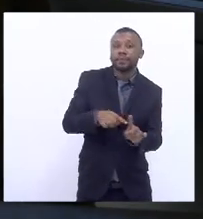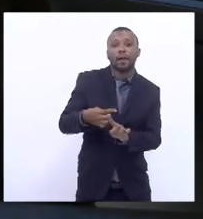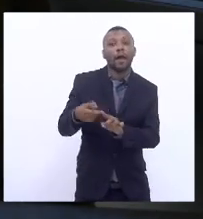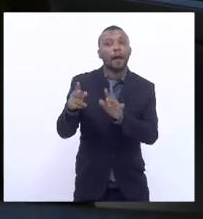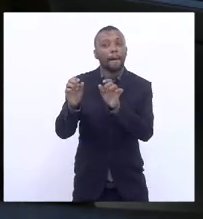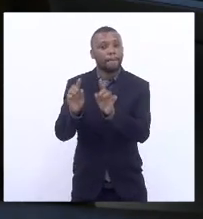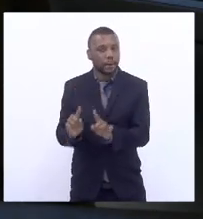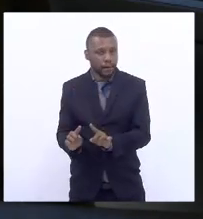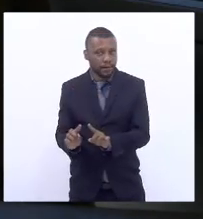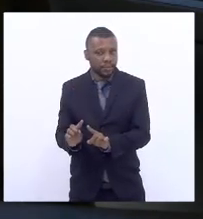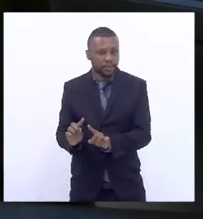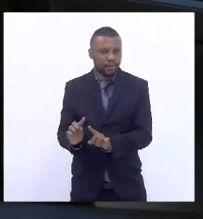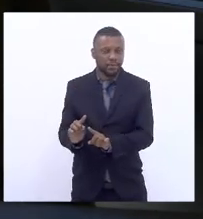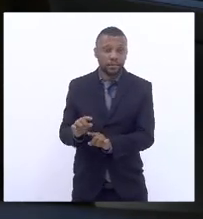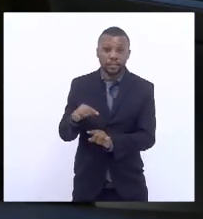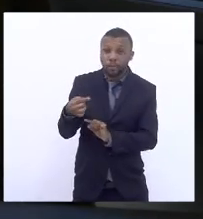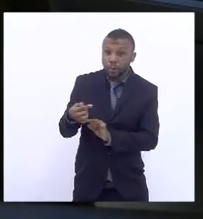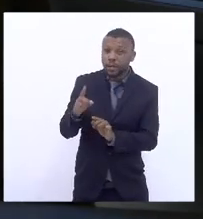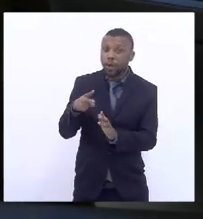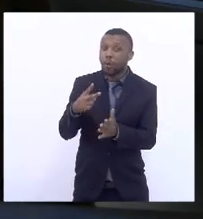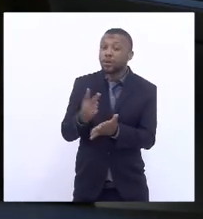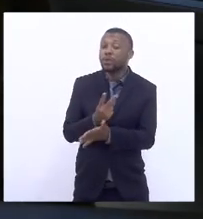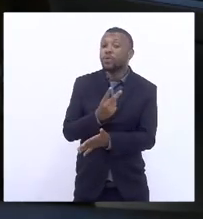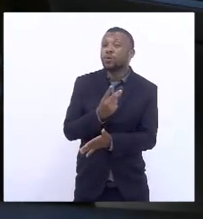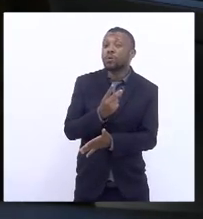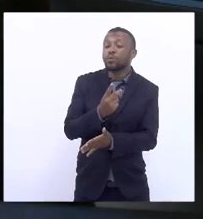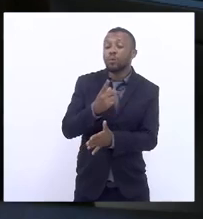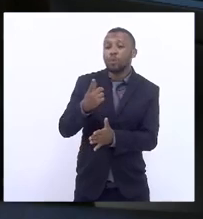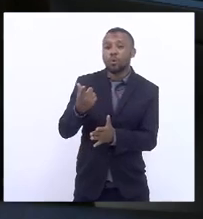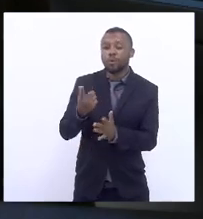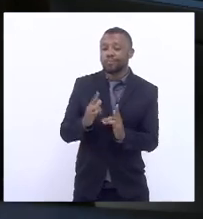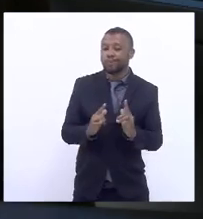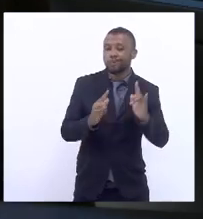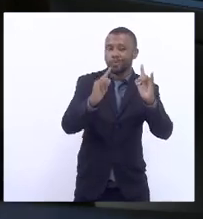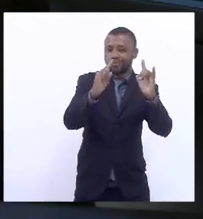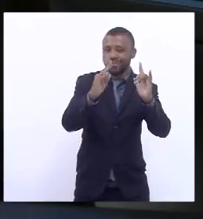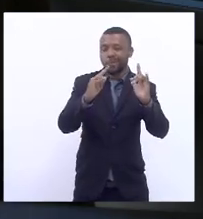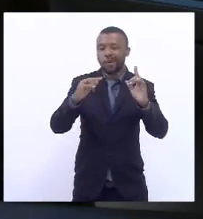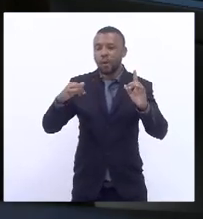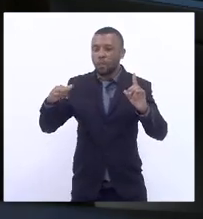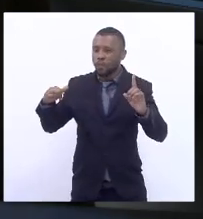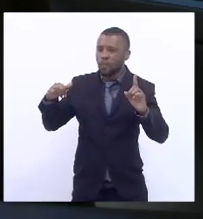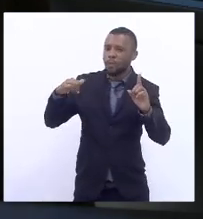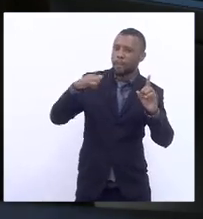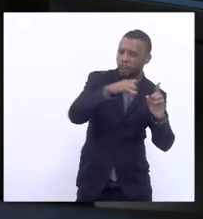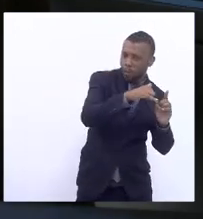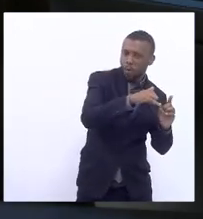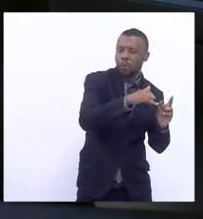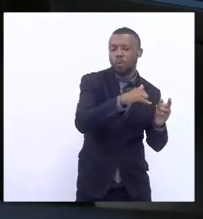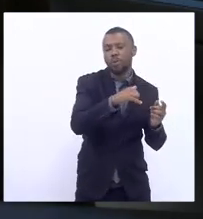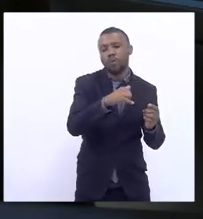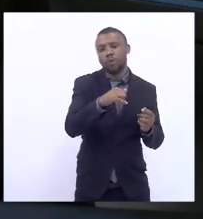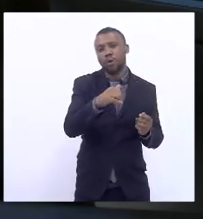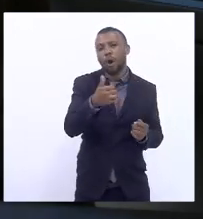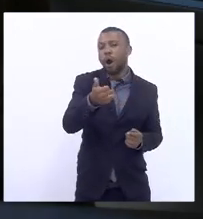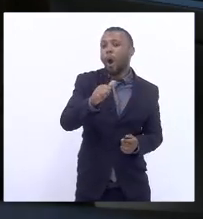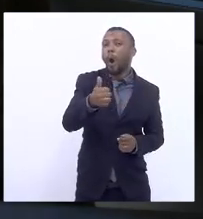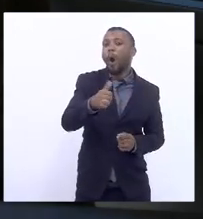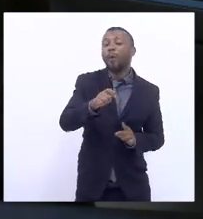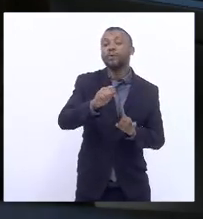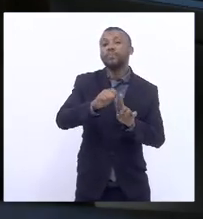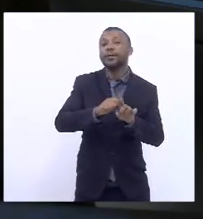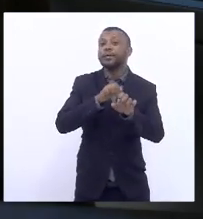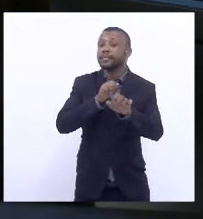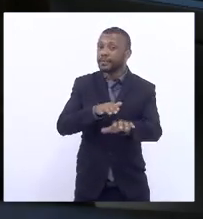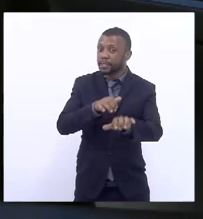11 de setembro de 2001, as Torres Gêmeas, veio uma